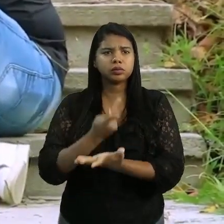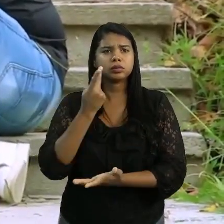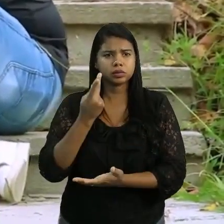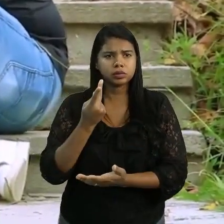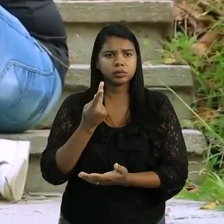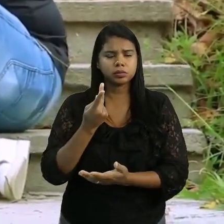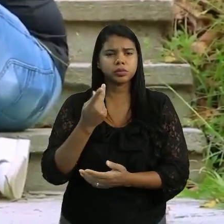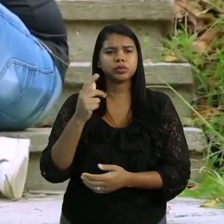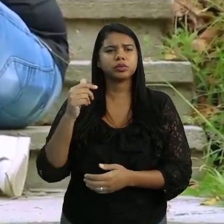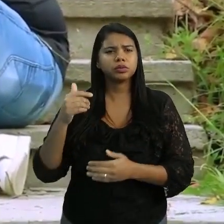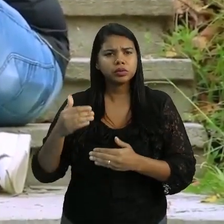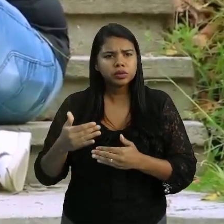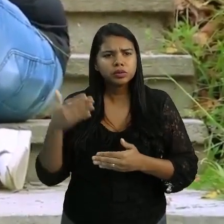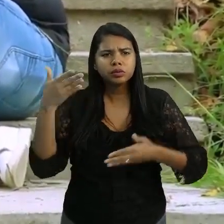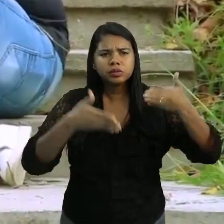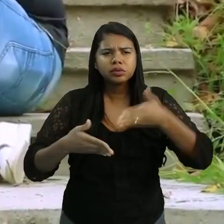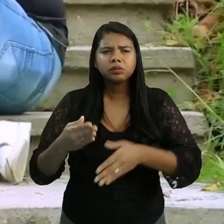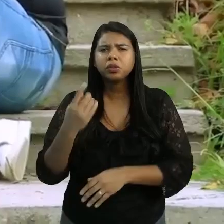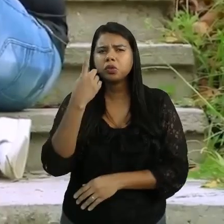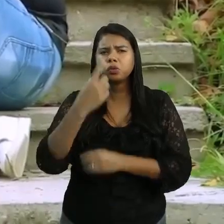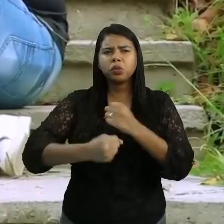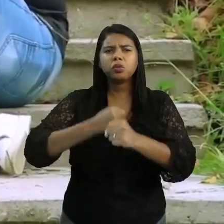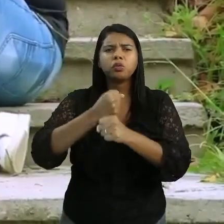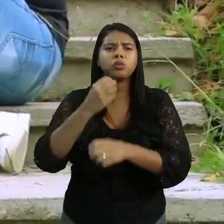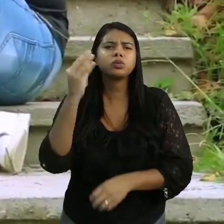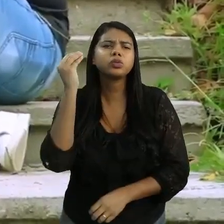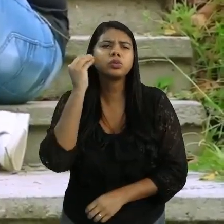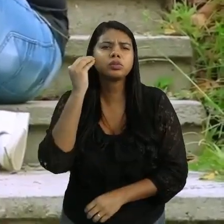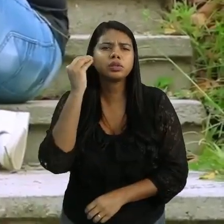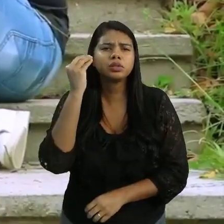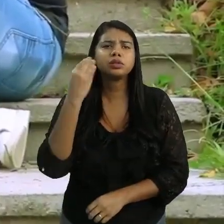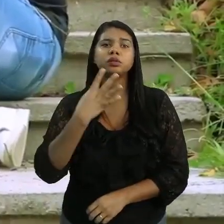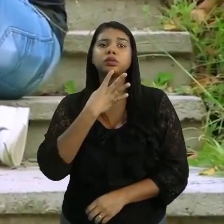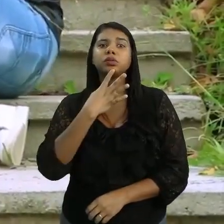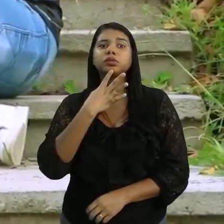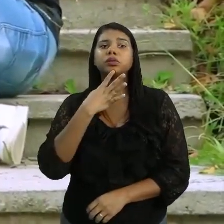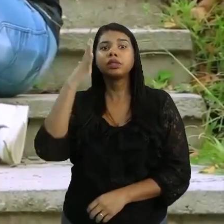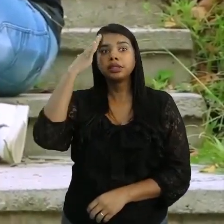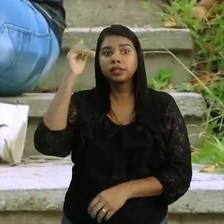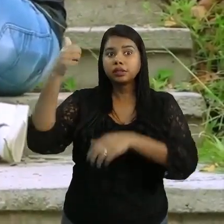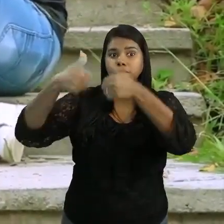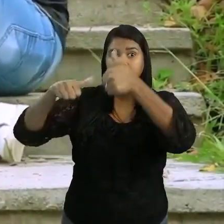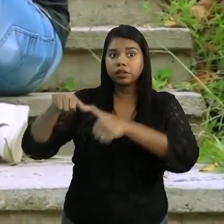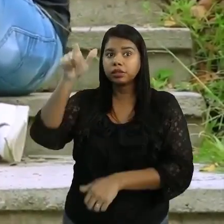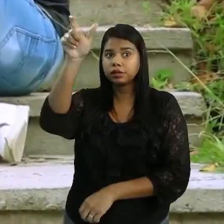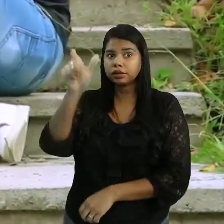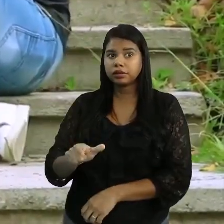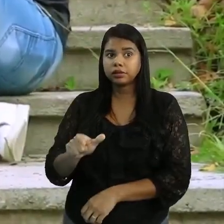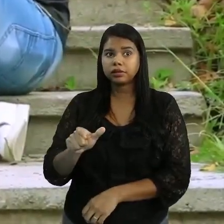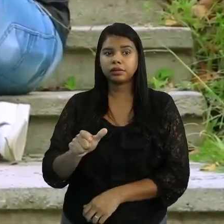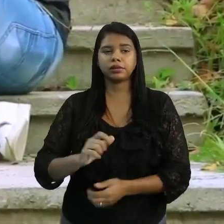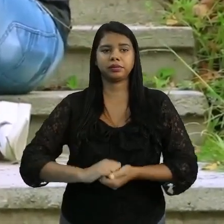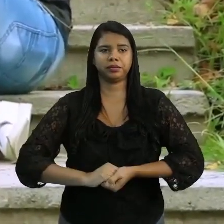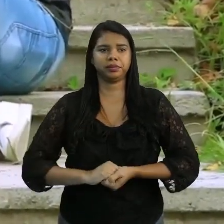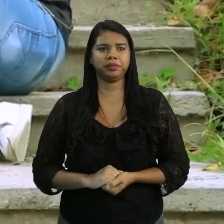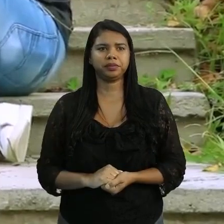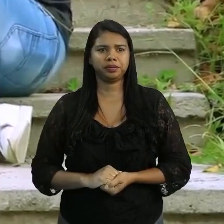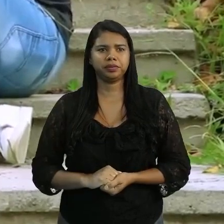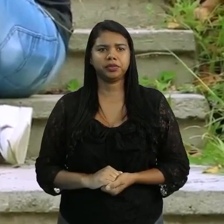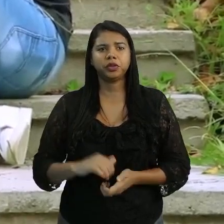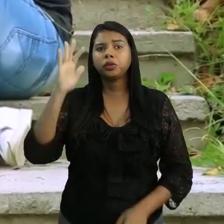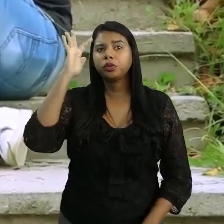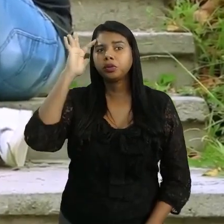direto. Então há um processo de iniciação ou não? Assim, é um envolvimento que vai acontecendo. Vamos sentar um pouquinho. Vamos sentar.